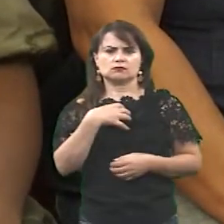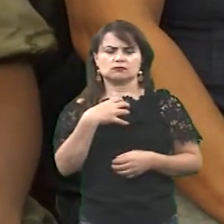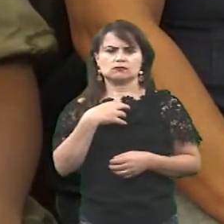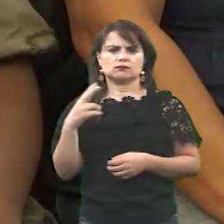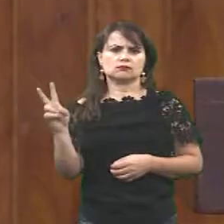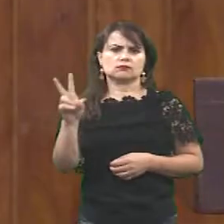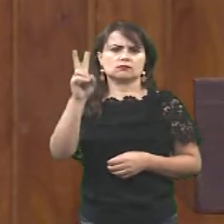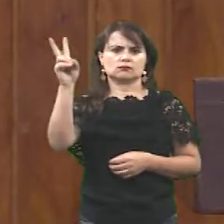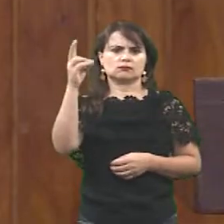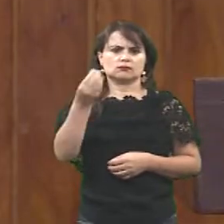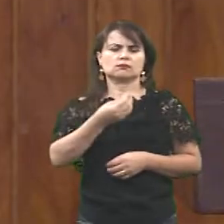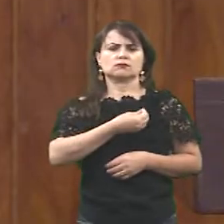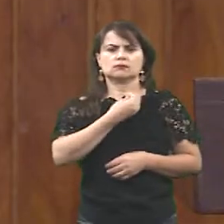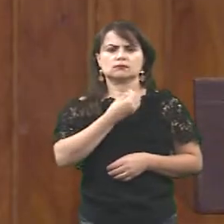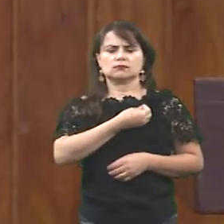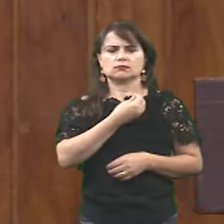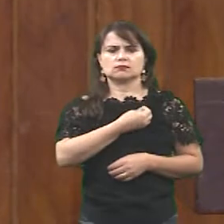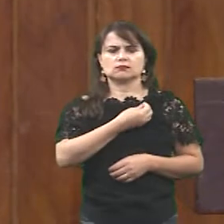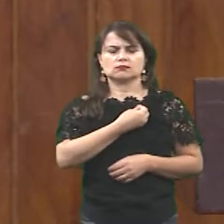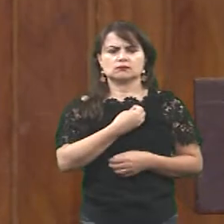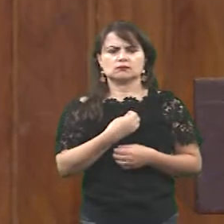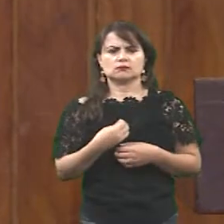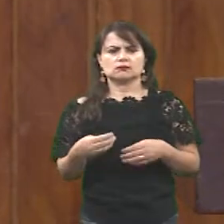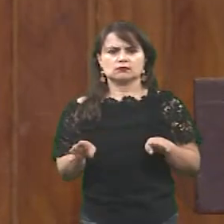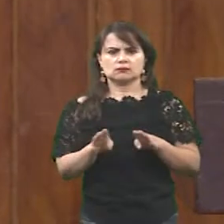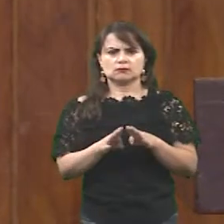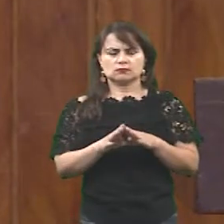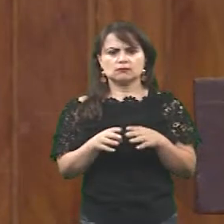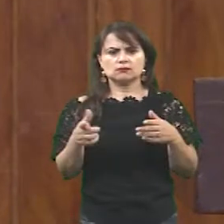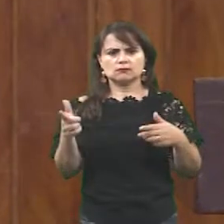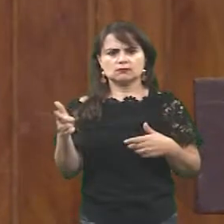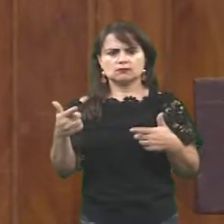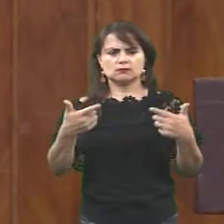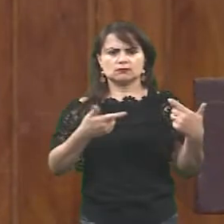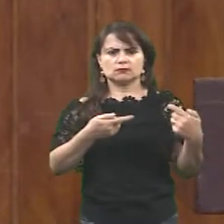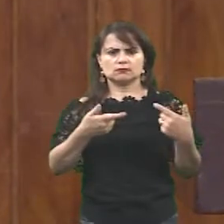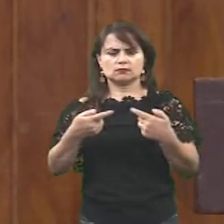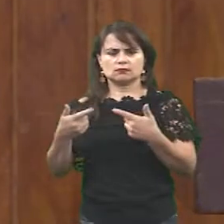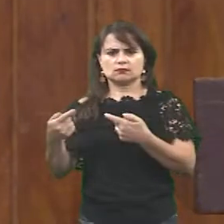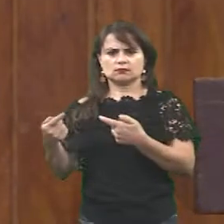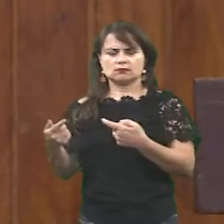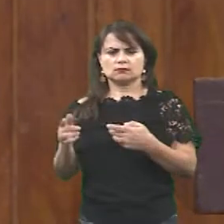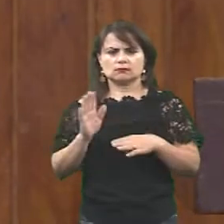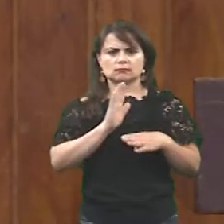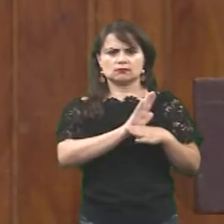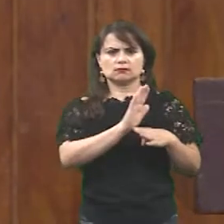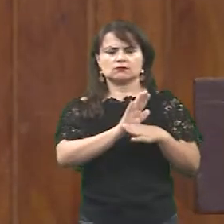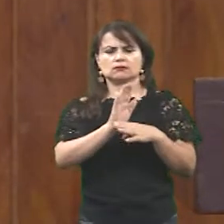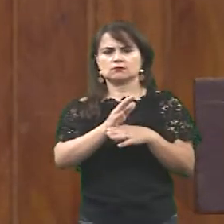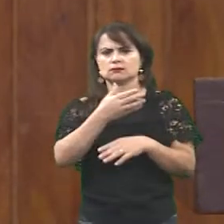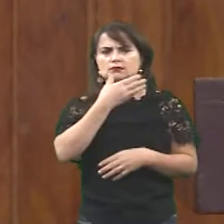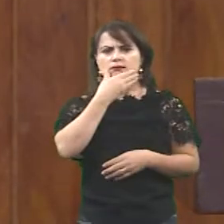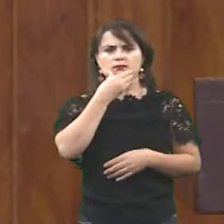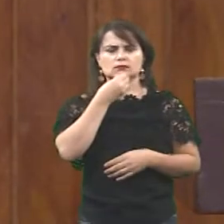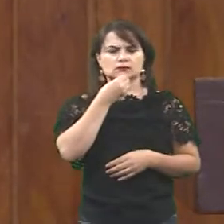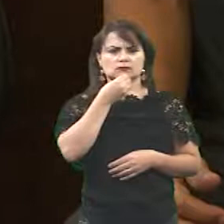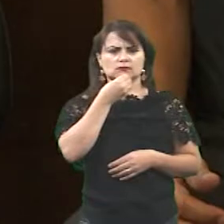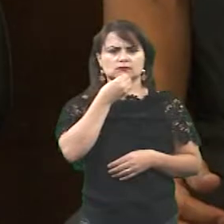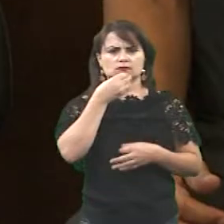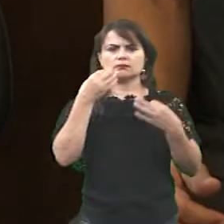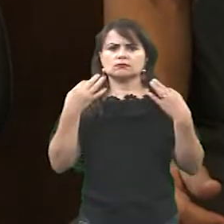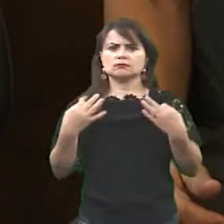ter. O tiro de guerra contribui para o desenvolvimento de homens íntegros e